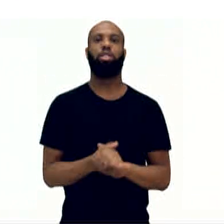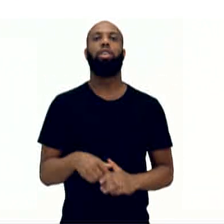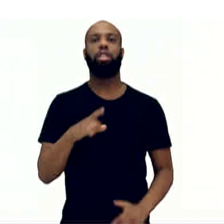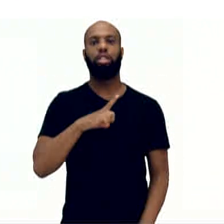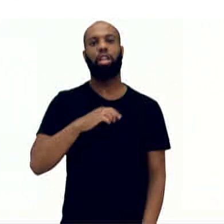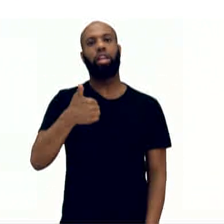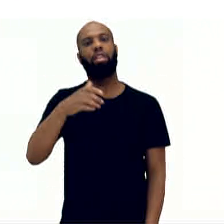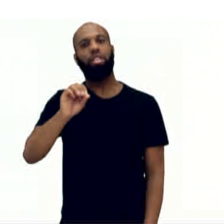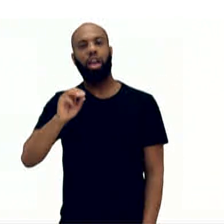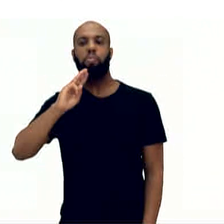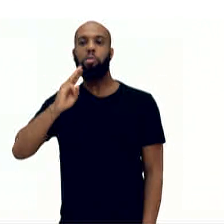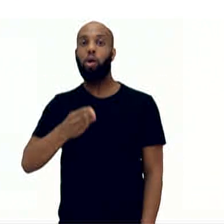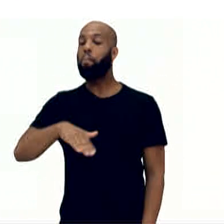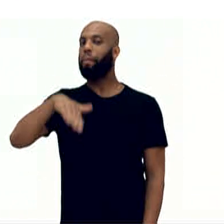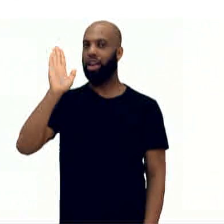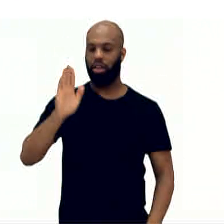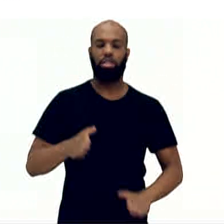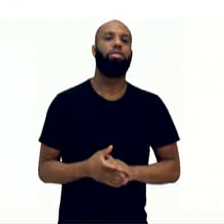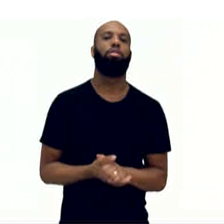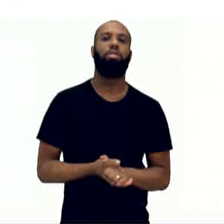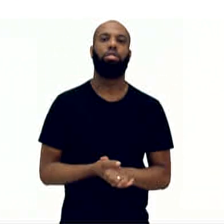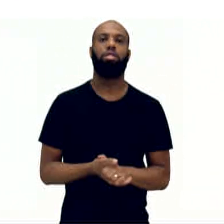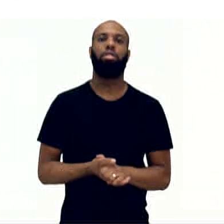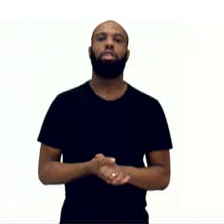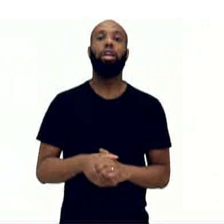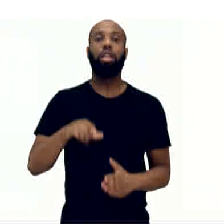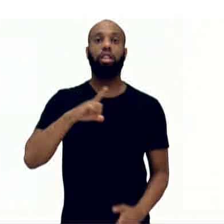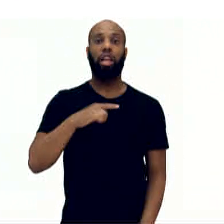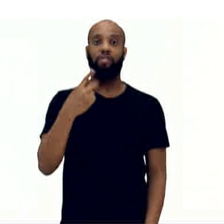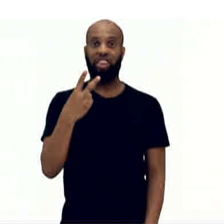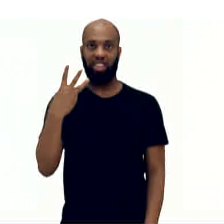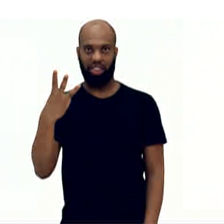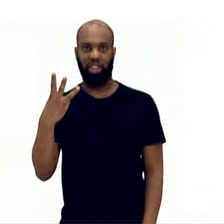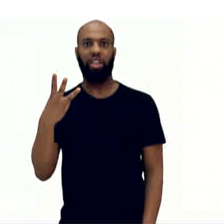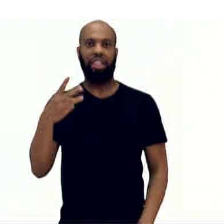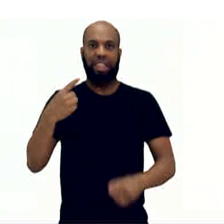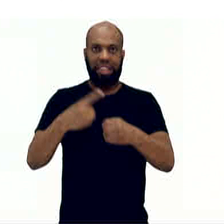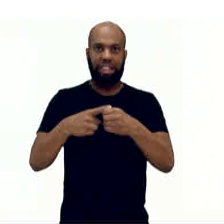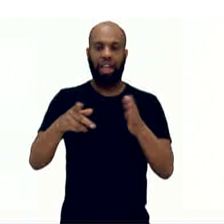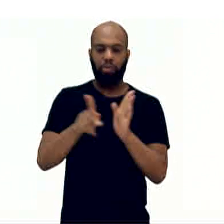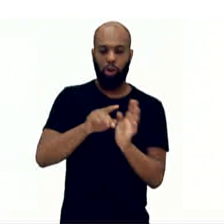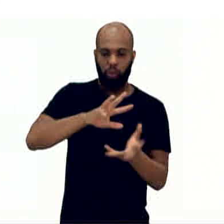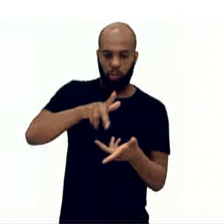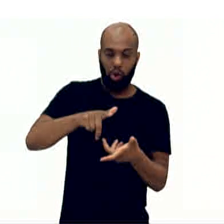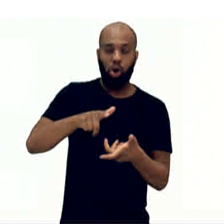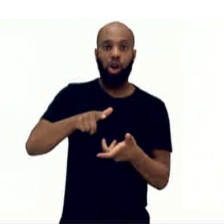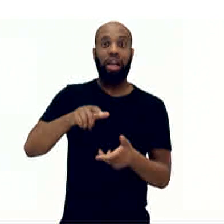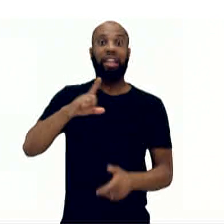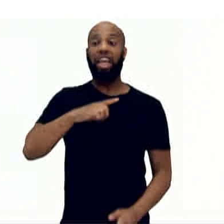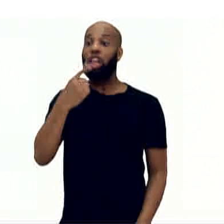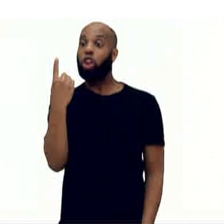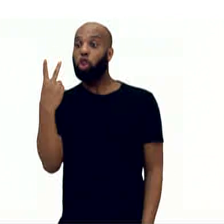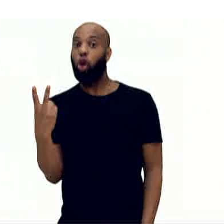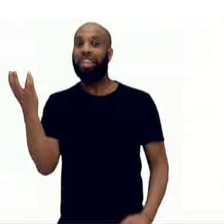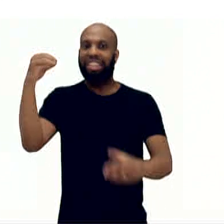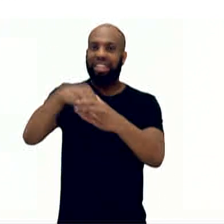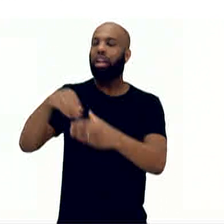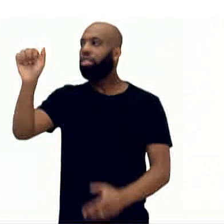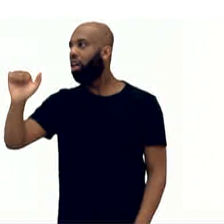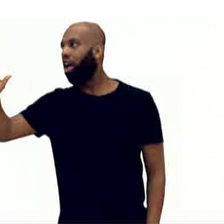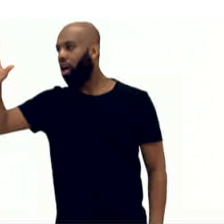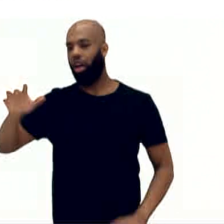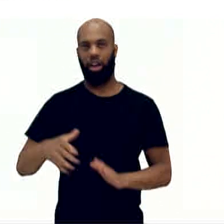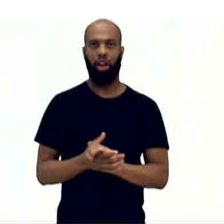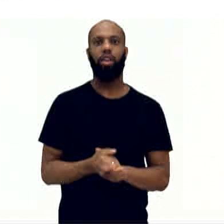com 10 milhões de habitantes ou mais. Das 23 megacidades do globo, 12 estão na Ásia. E aí eu relacionei